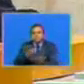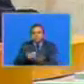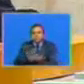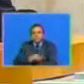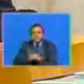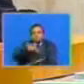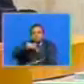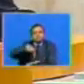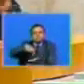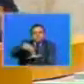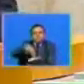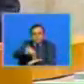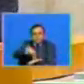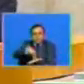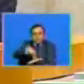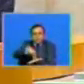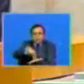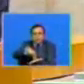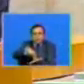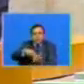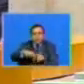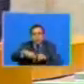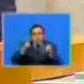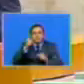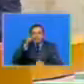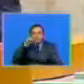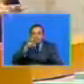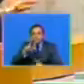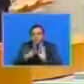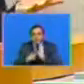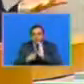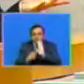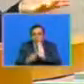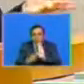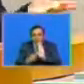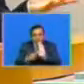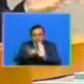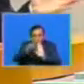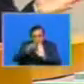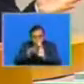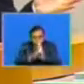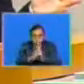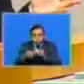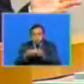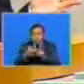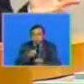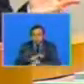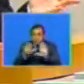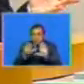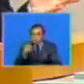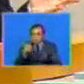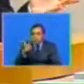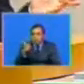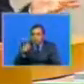estar. Mas conseguiu apresentar um conjunto de realizações que, sem dúvida nenhuma,